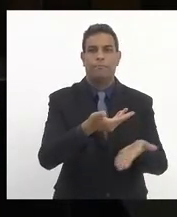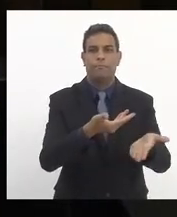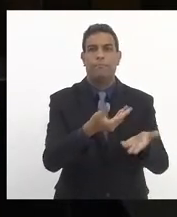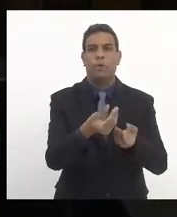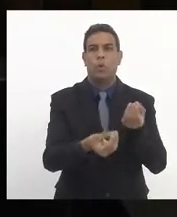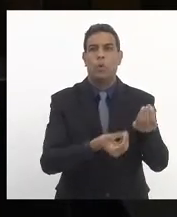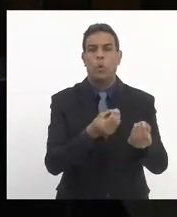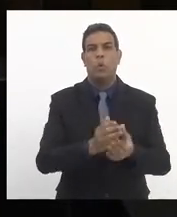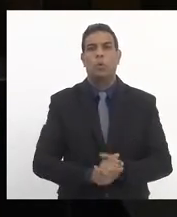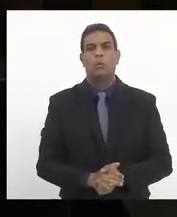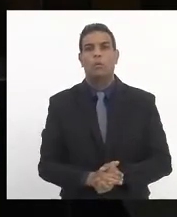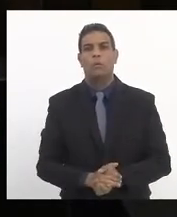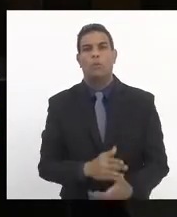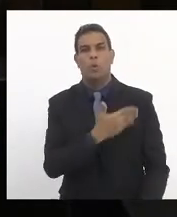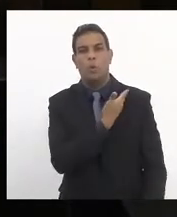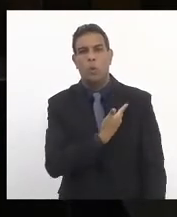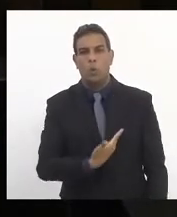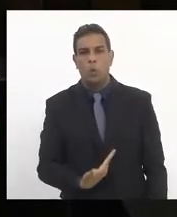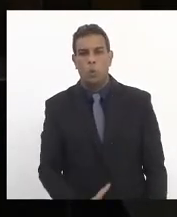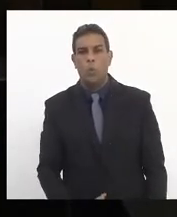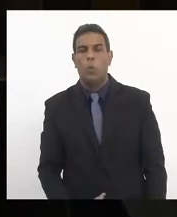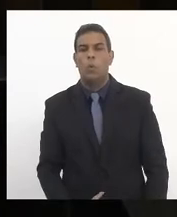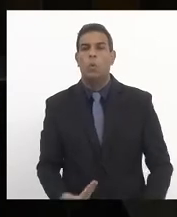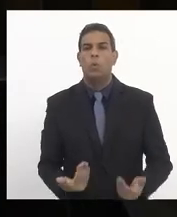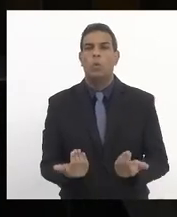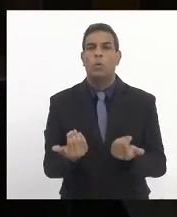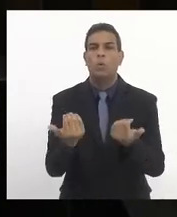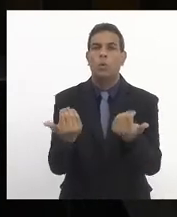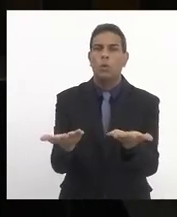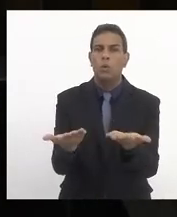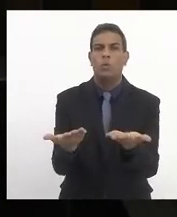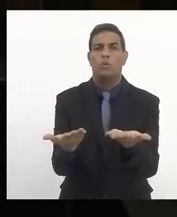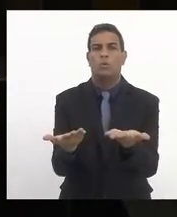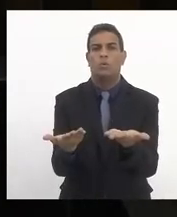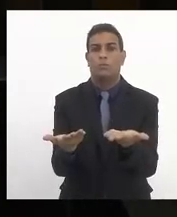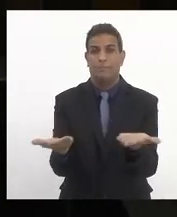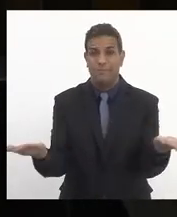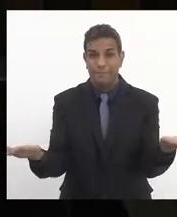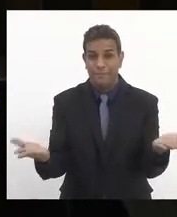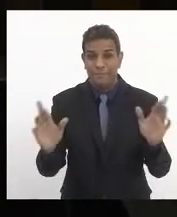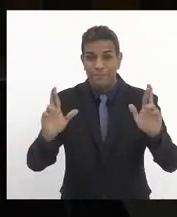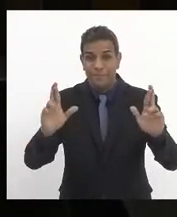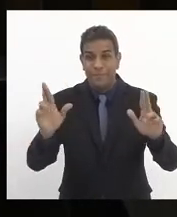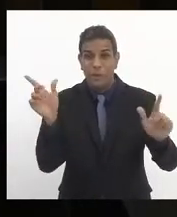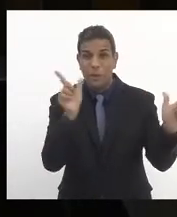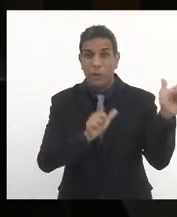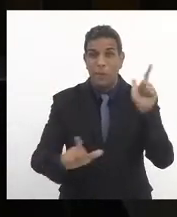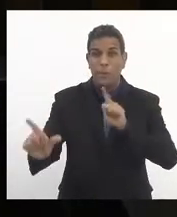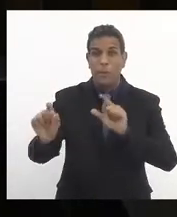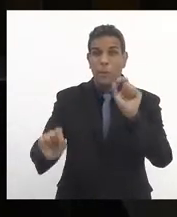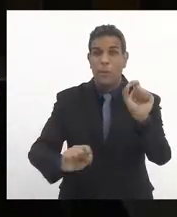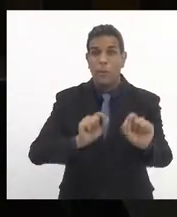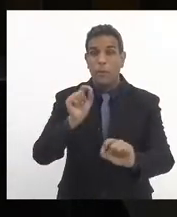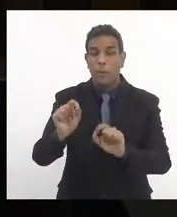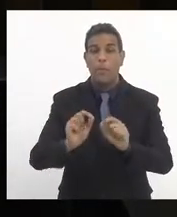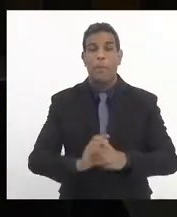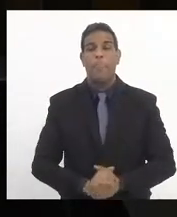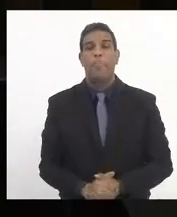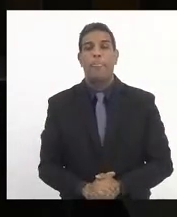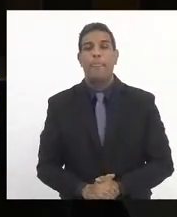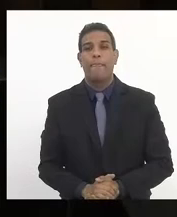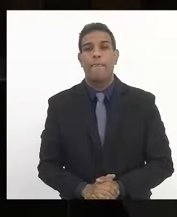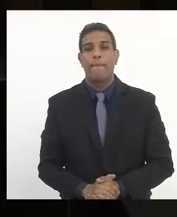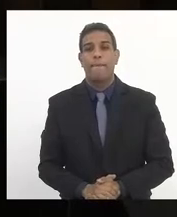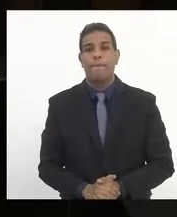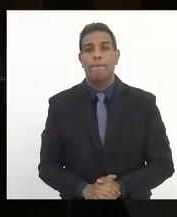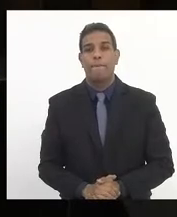os governadores se rendem quando oferecem promessa de repasse de 100,